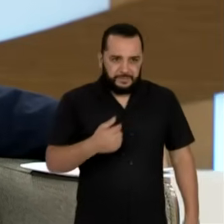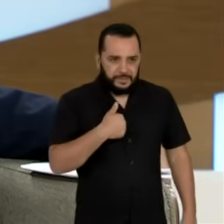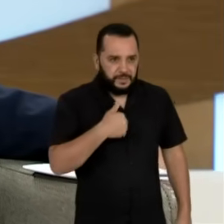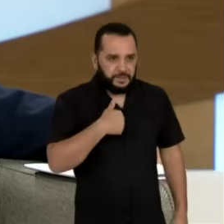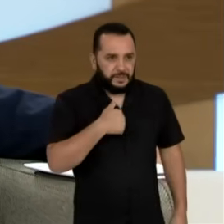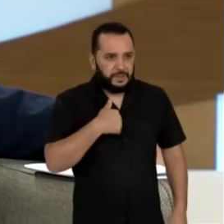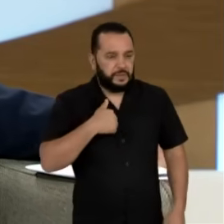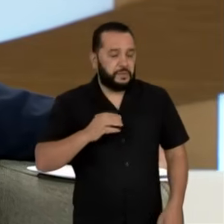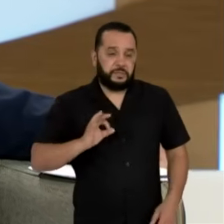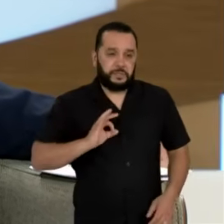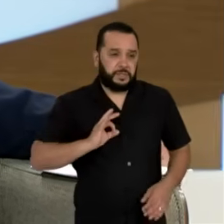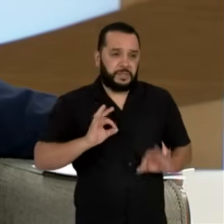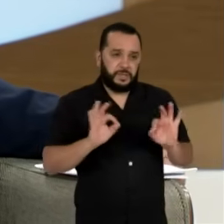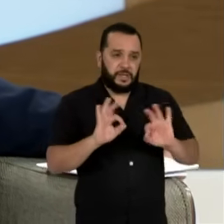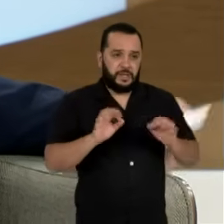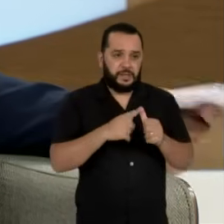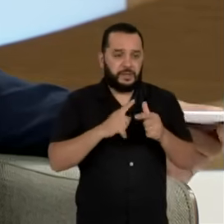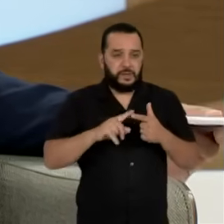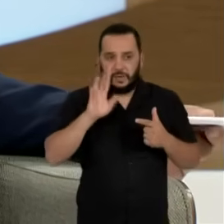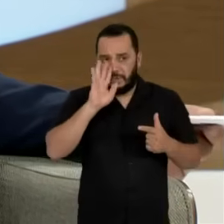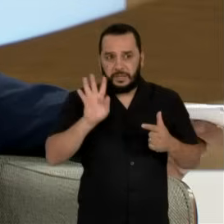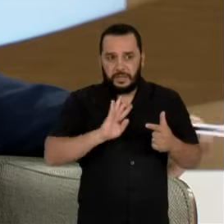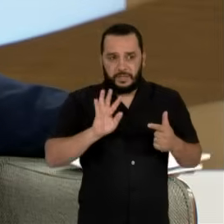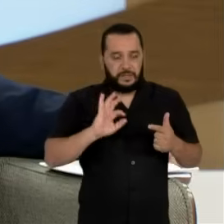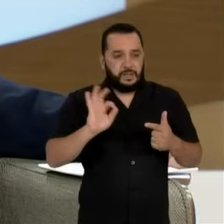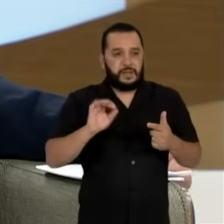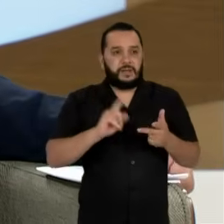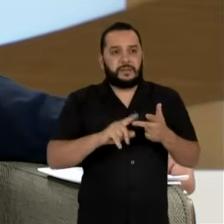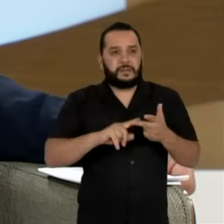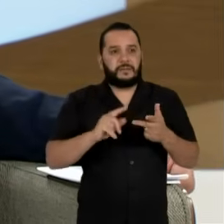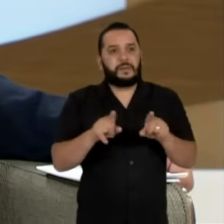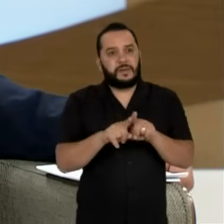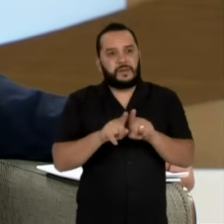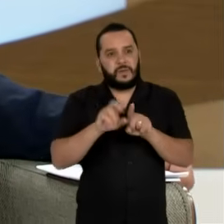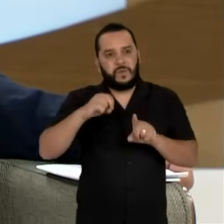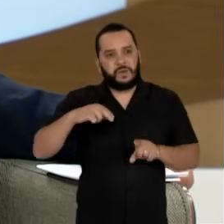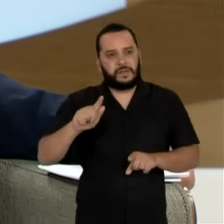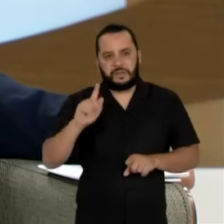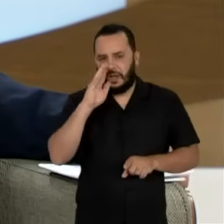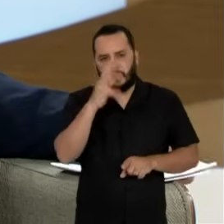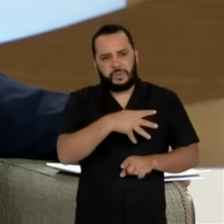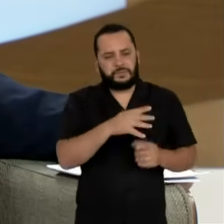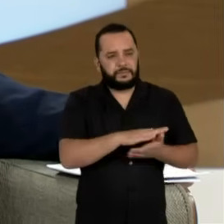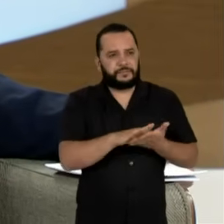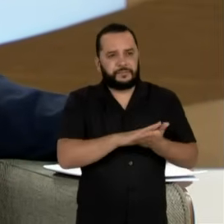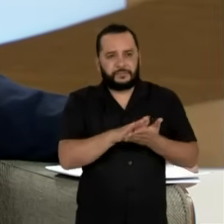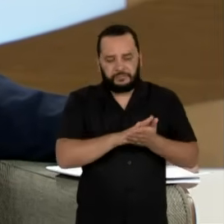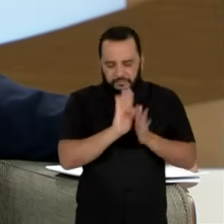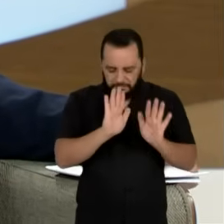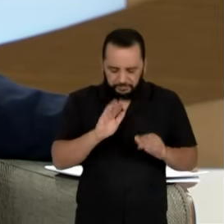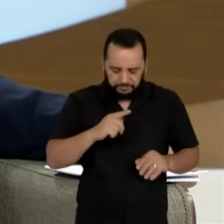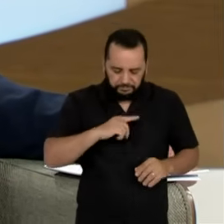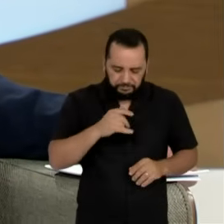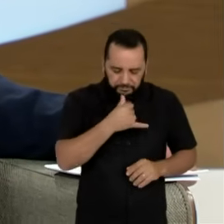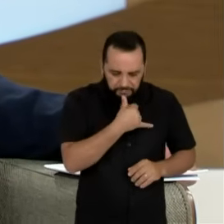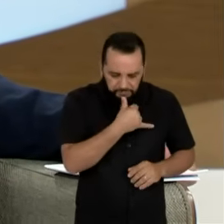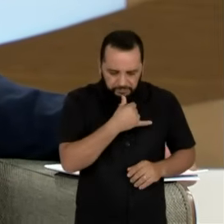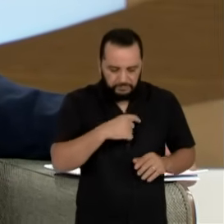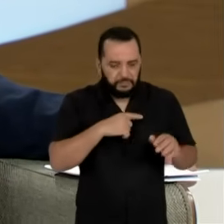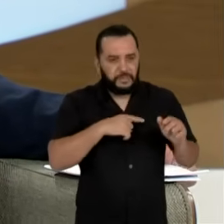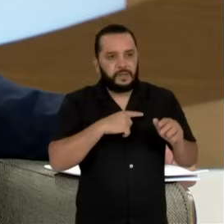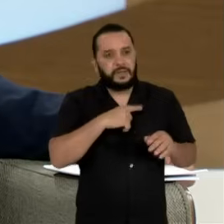caso de polícia, não estou sendo acusado de nada, nem nossa ONG, né? Por hora. É muito triste, olha, Santarém é um lugar que eu gosto muito, aquele